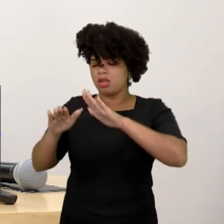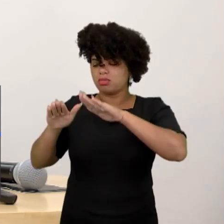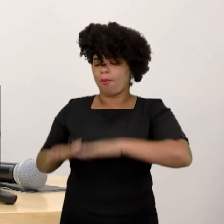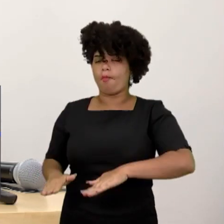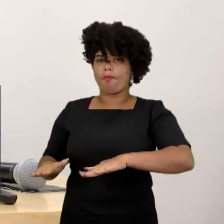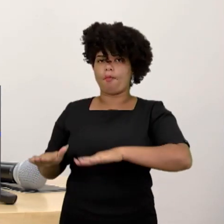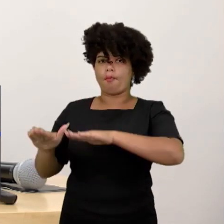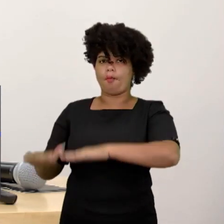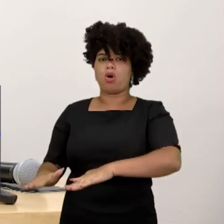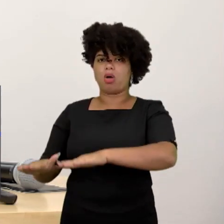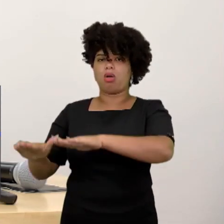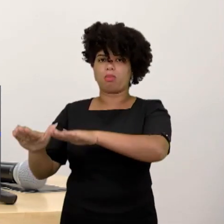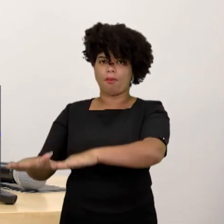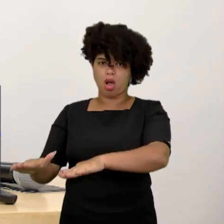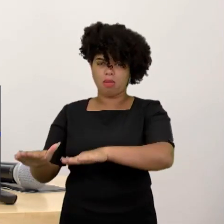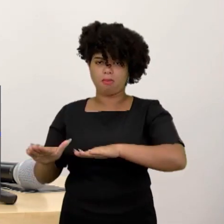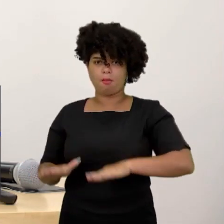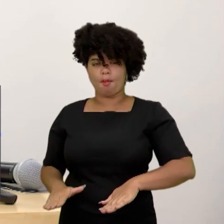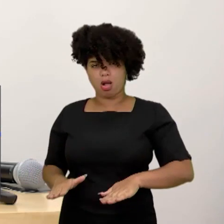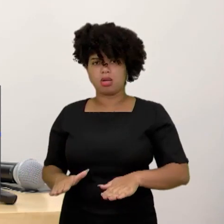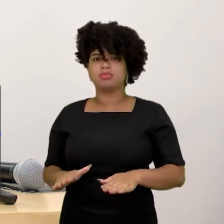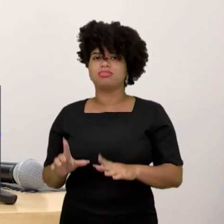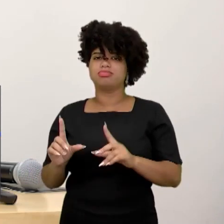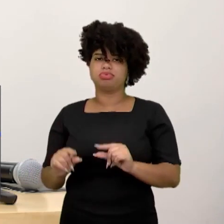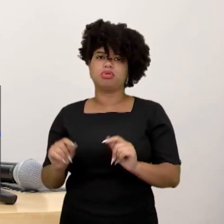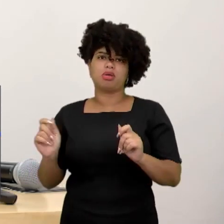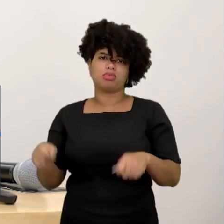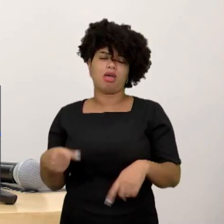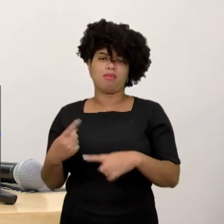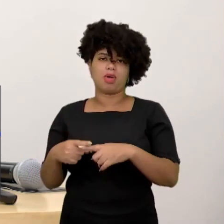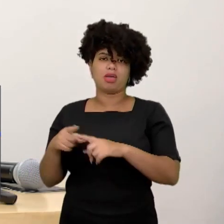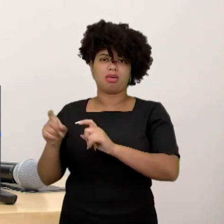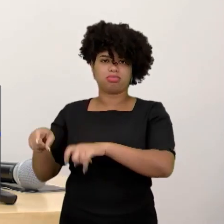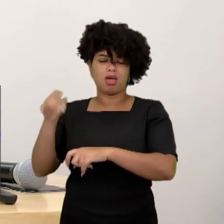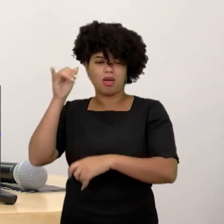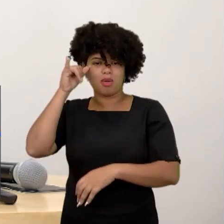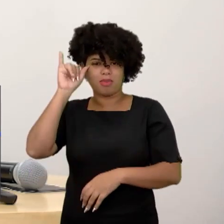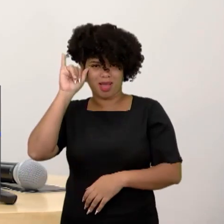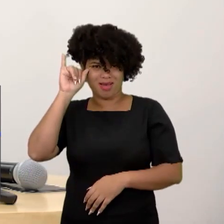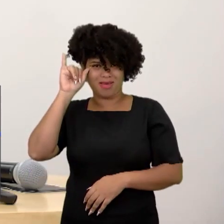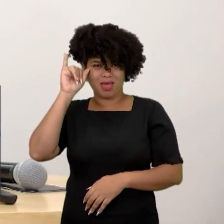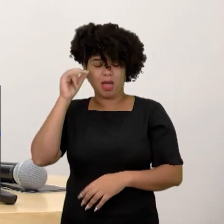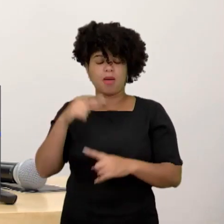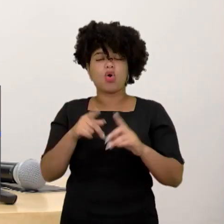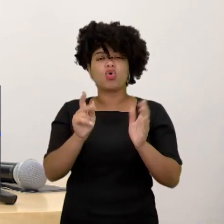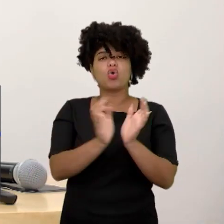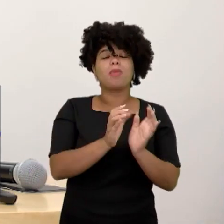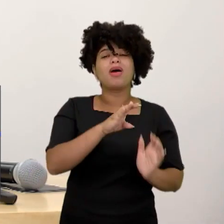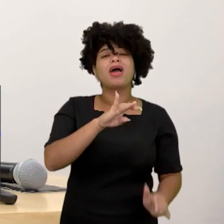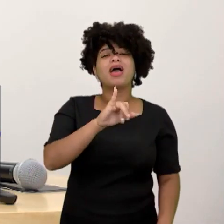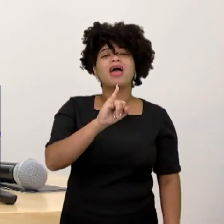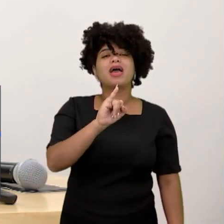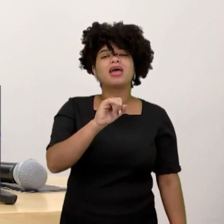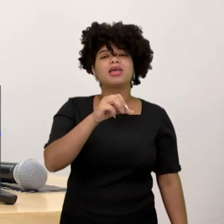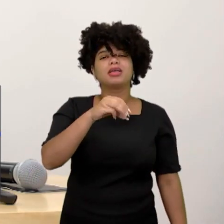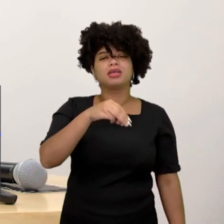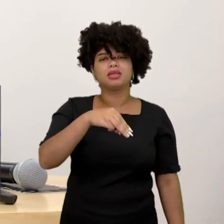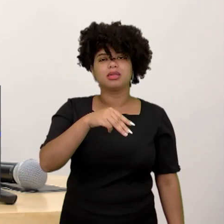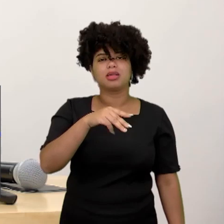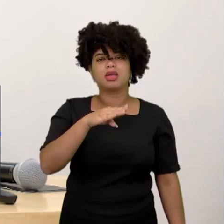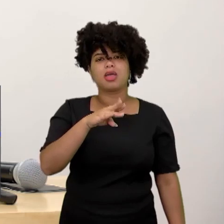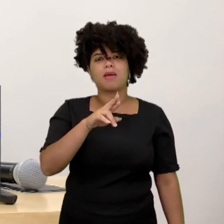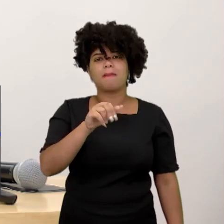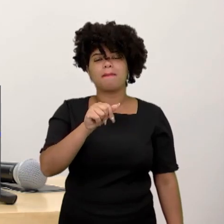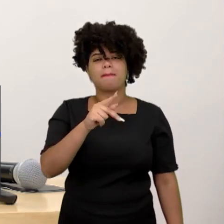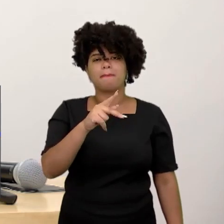que nós temos do solo em relação à agropecuária, né, como acontece, né, o Embrapa mesmo aqui no Brasil faz diversas